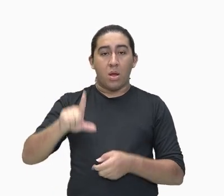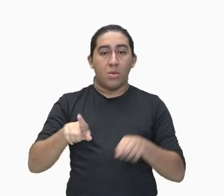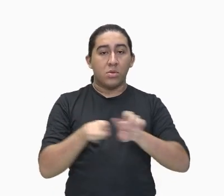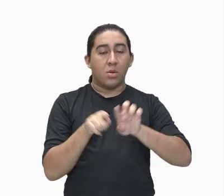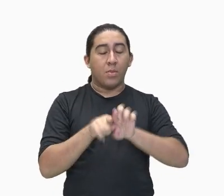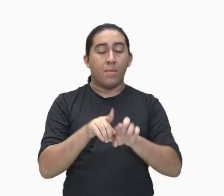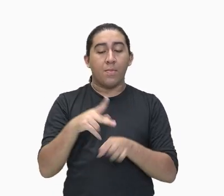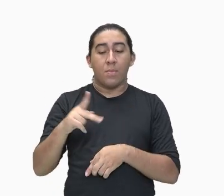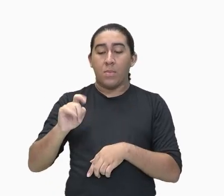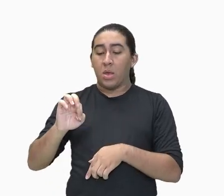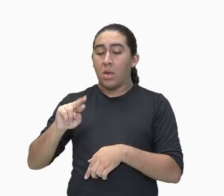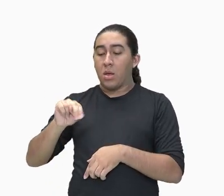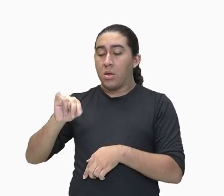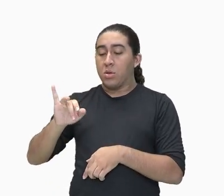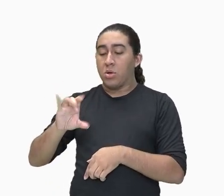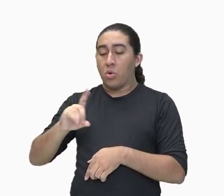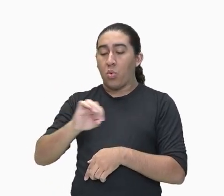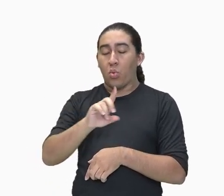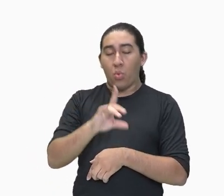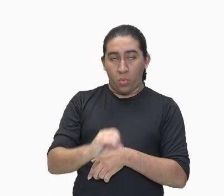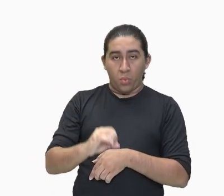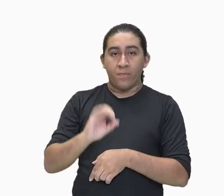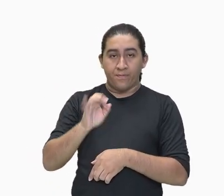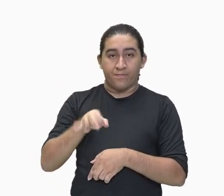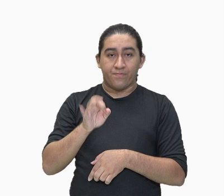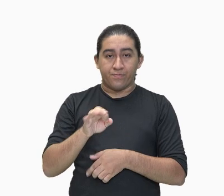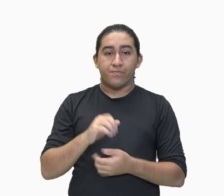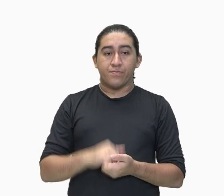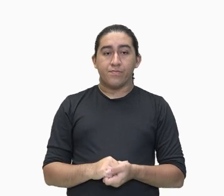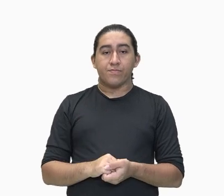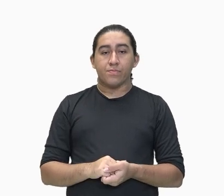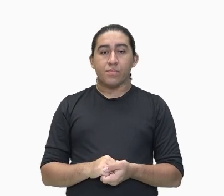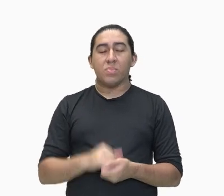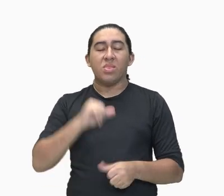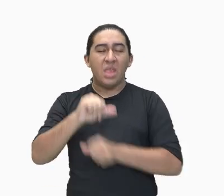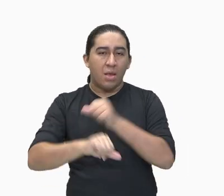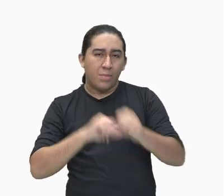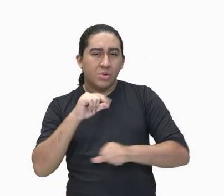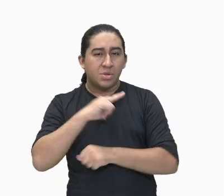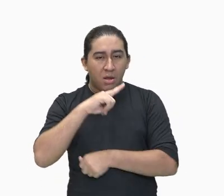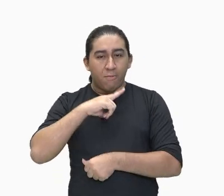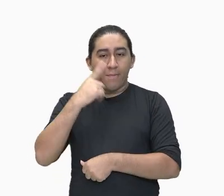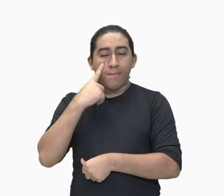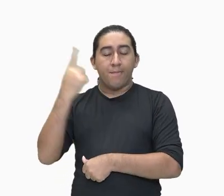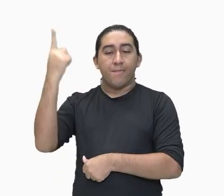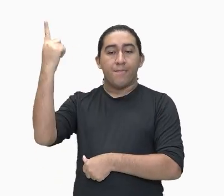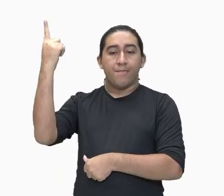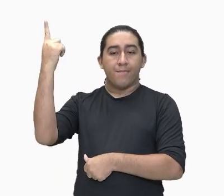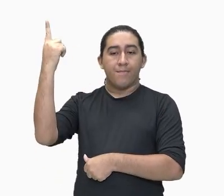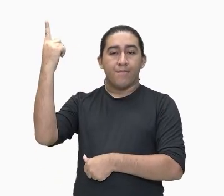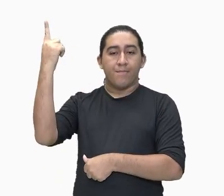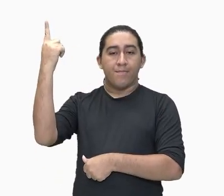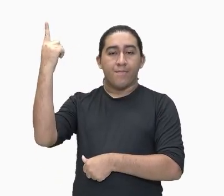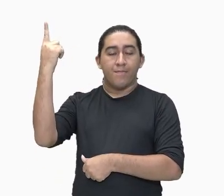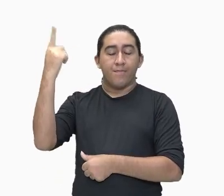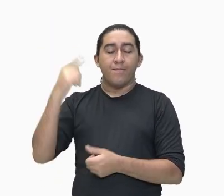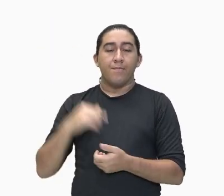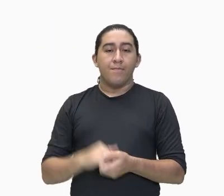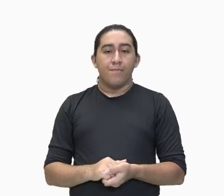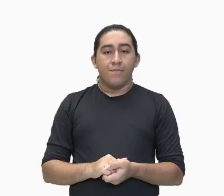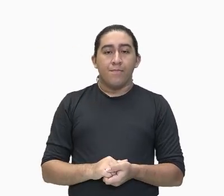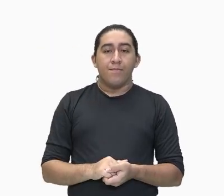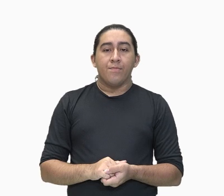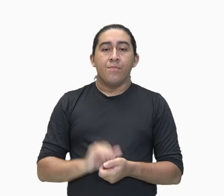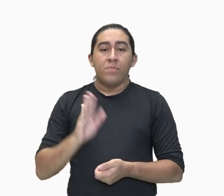mais longo, que se formou pernilongo. Houve alteração, ó, perne, e ali era perna. A gente já vê que